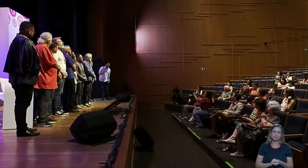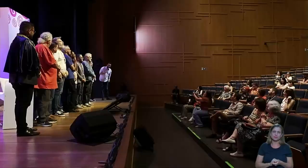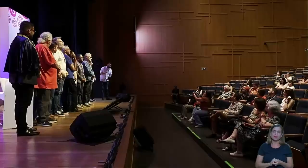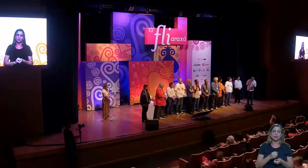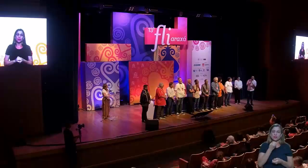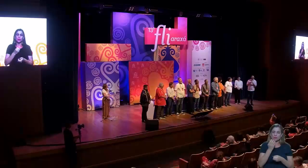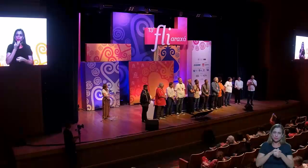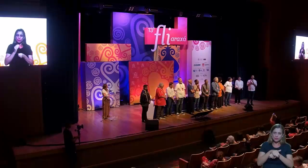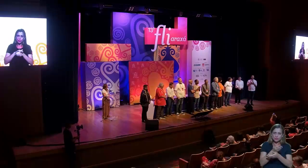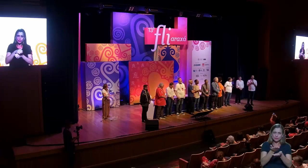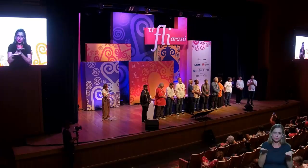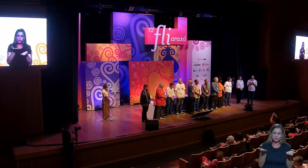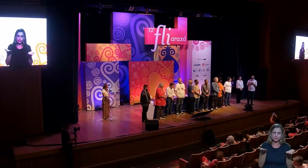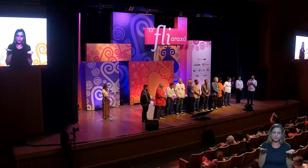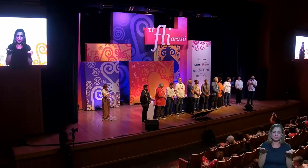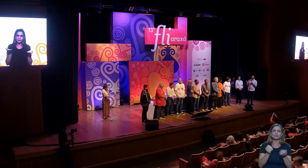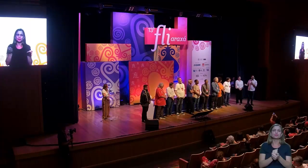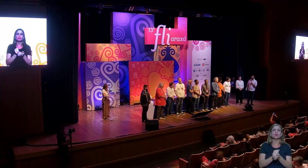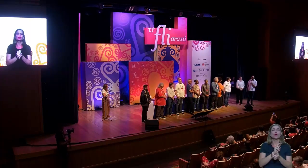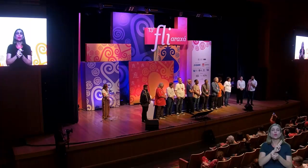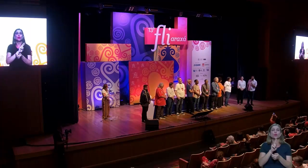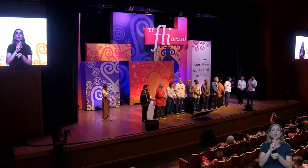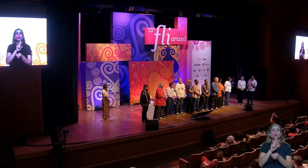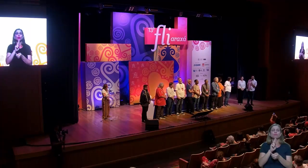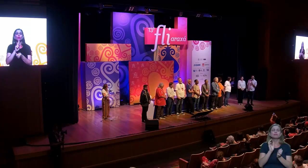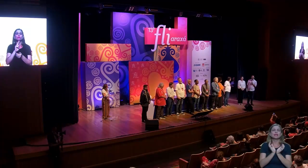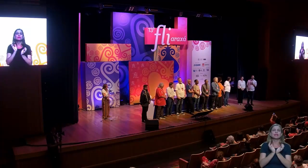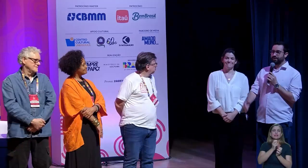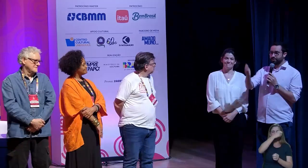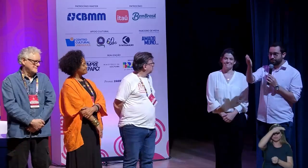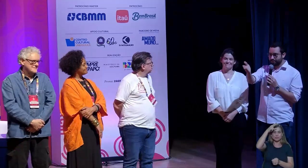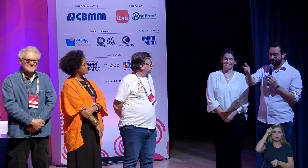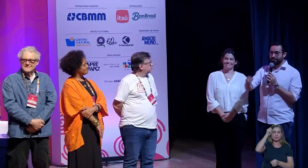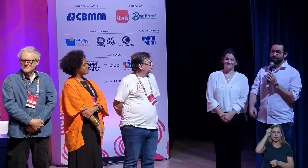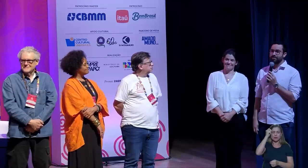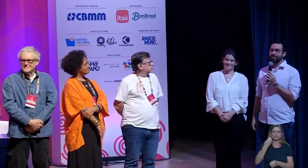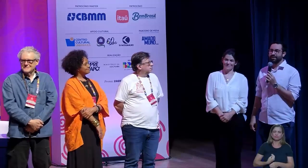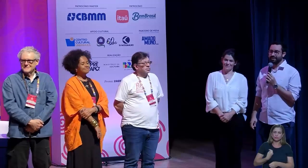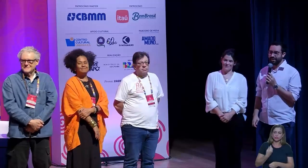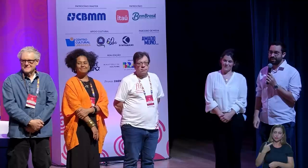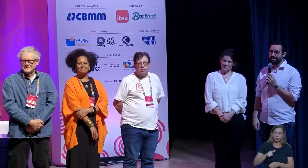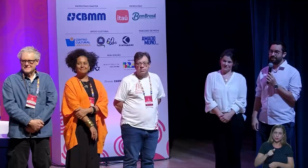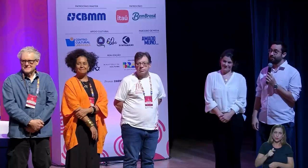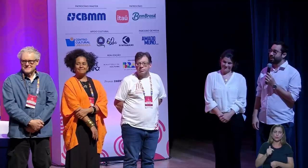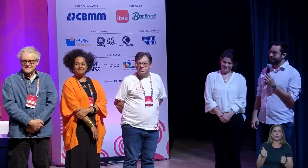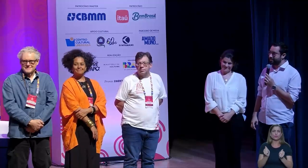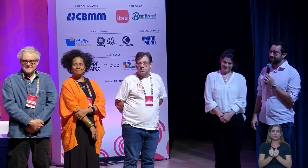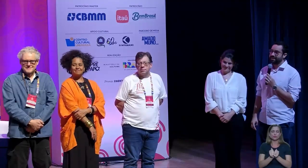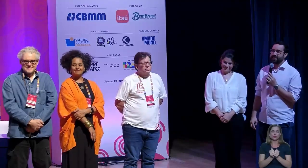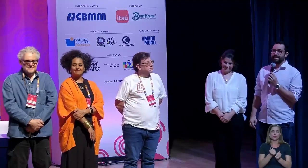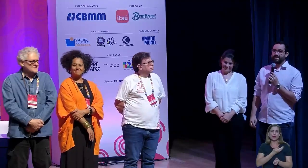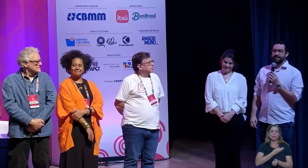Boa noite a todos. Em nome da Câmara Municipal, um prazer estar aqui com vocês mais uma vez. Estou junto com o nosso amigo secretário da Câmara, o